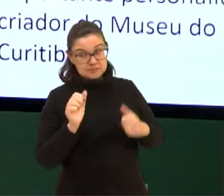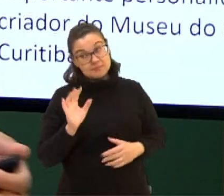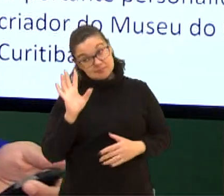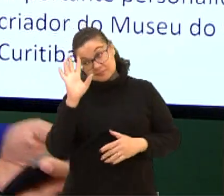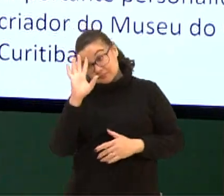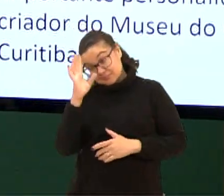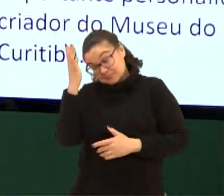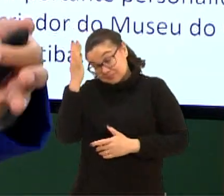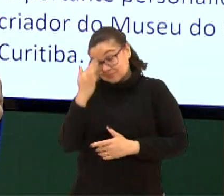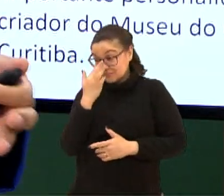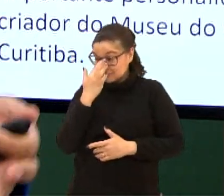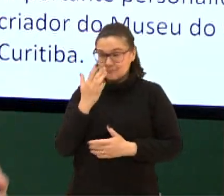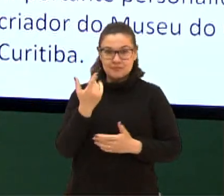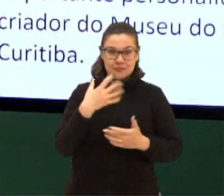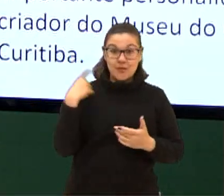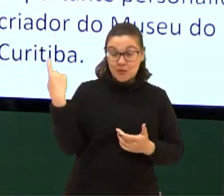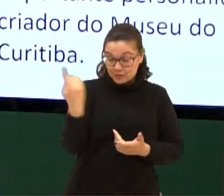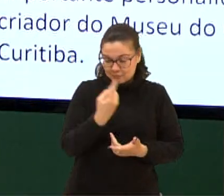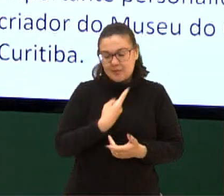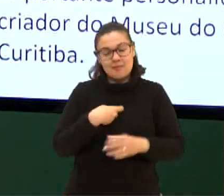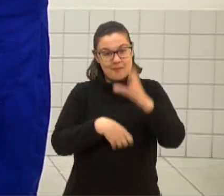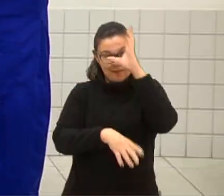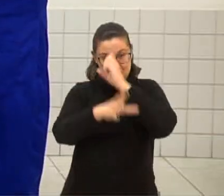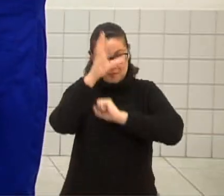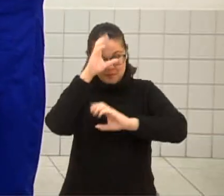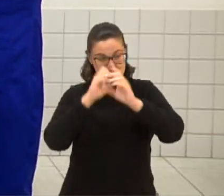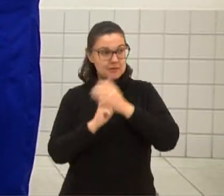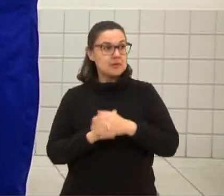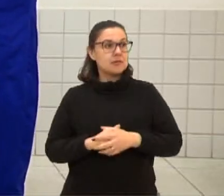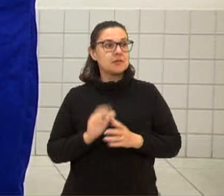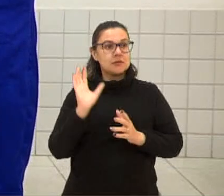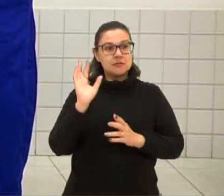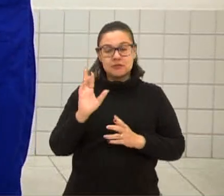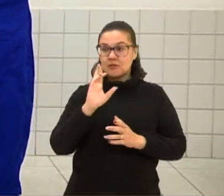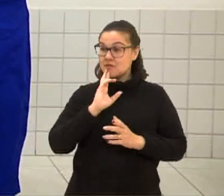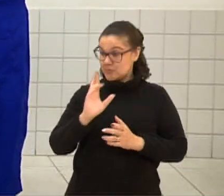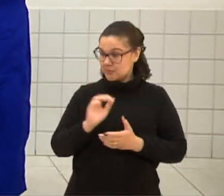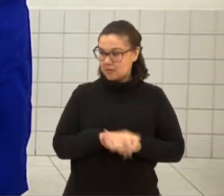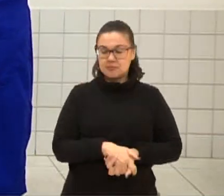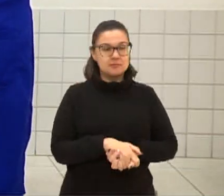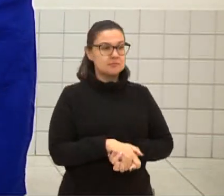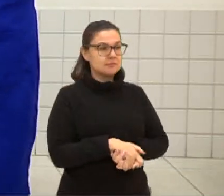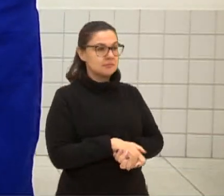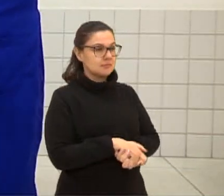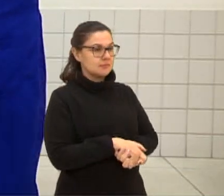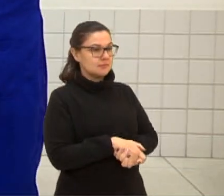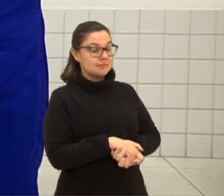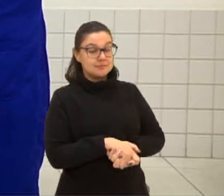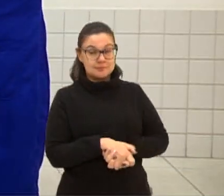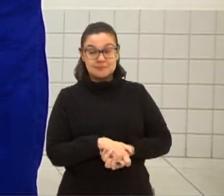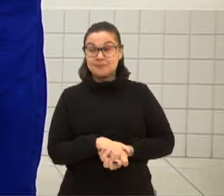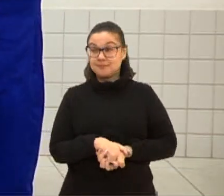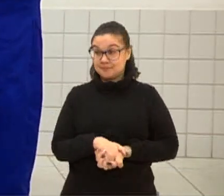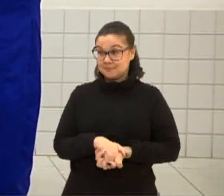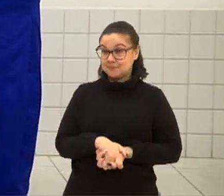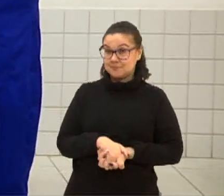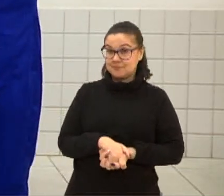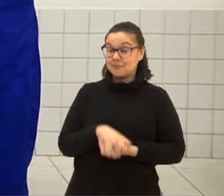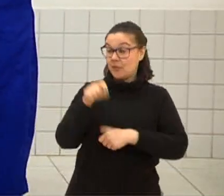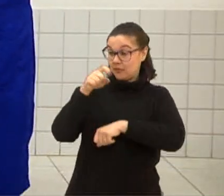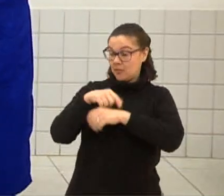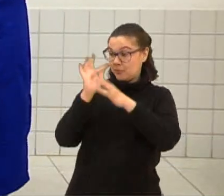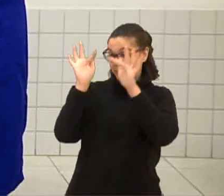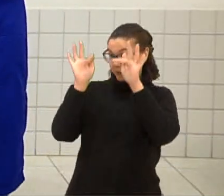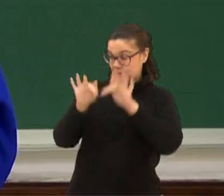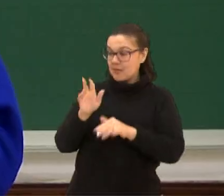Acontece. Estamos todos aprendendo, não é verdade? Já saiu o resultado, professora Rutinei? Agora sim vamos pedir o resultado. O tempo da questão